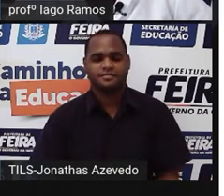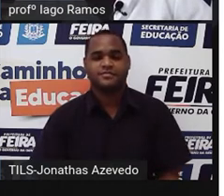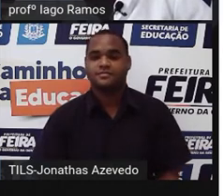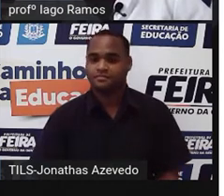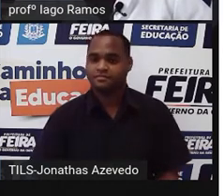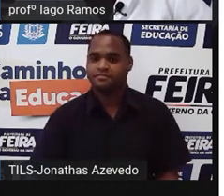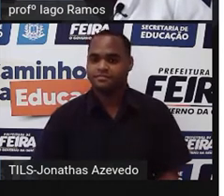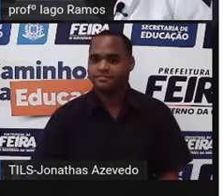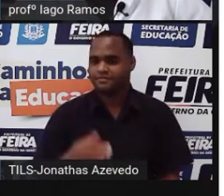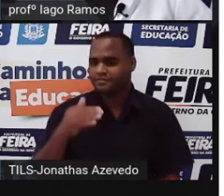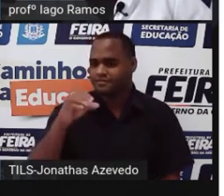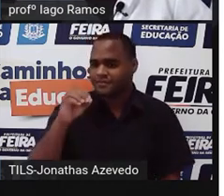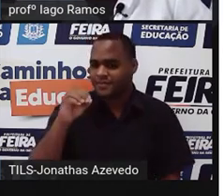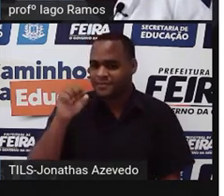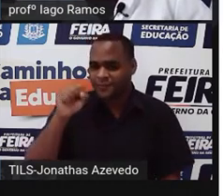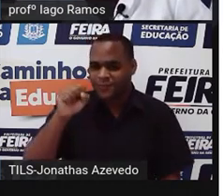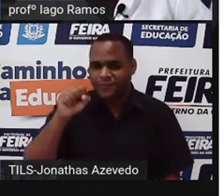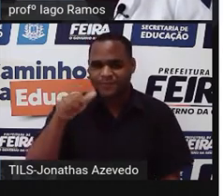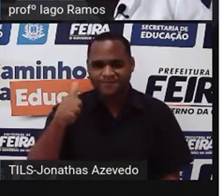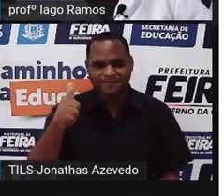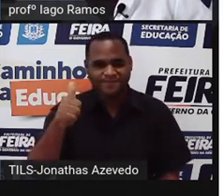Bom, os 10 segundos finais.